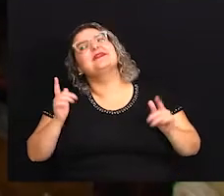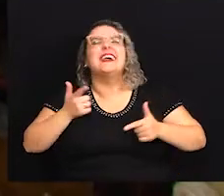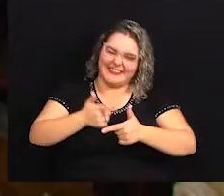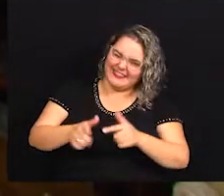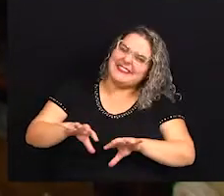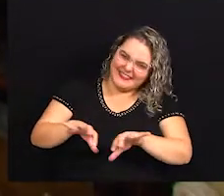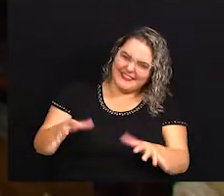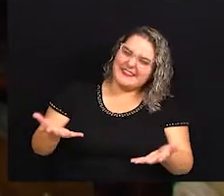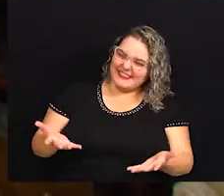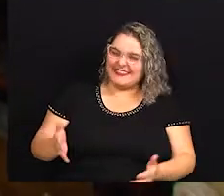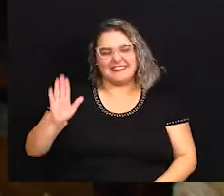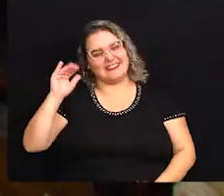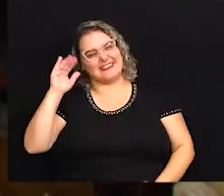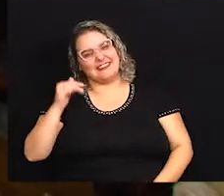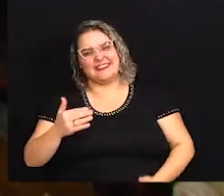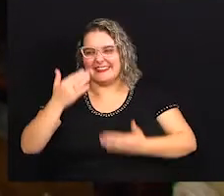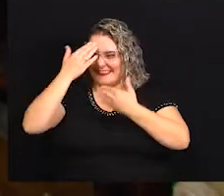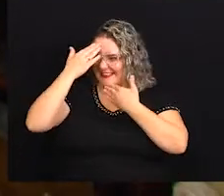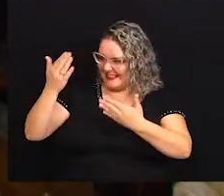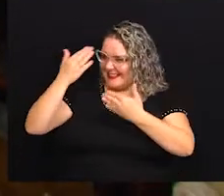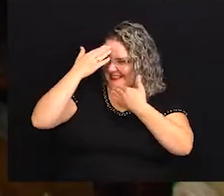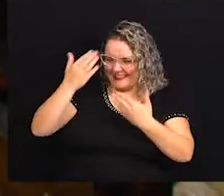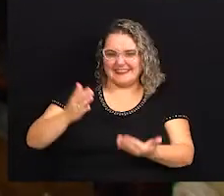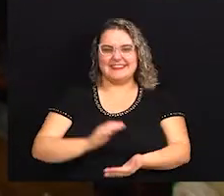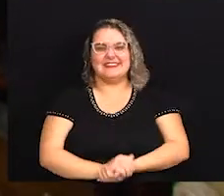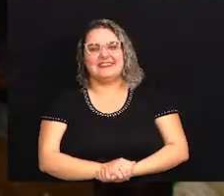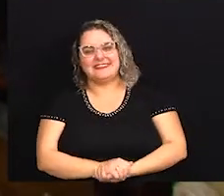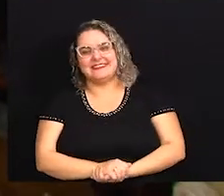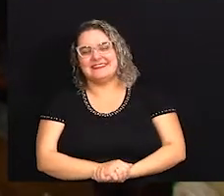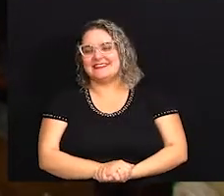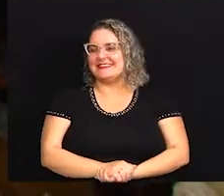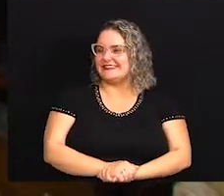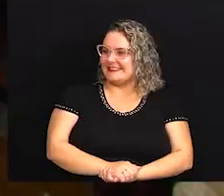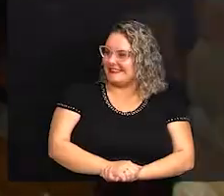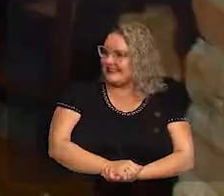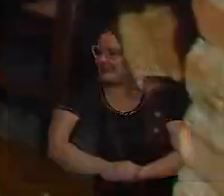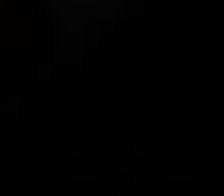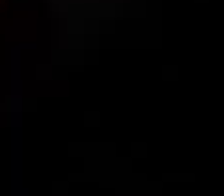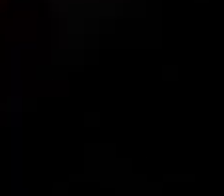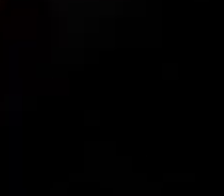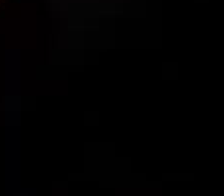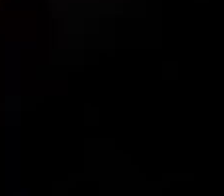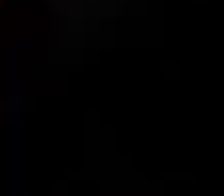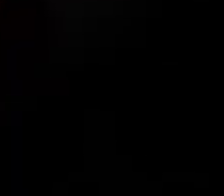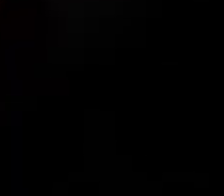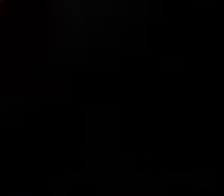A gente divide. Tchau, tchau, gente. Obrigada. Obrigada.